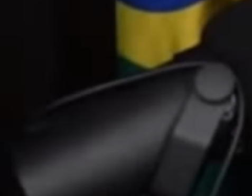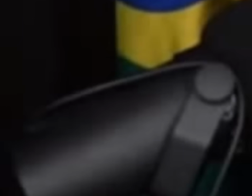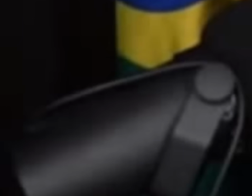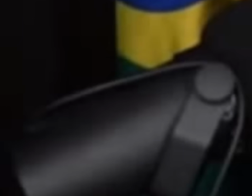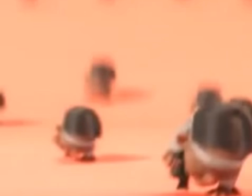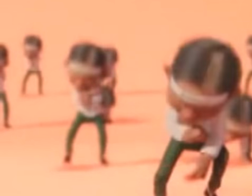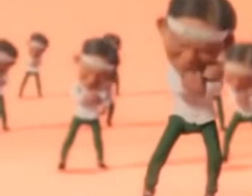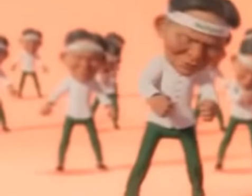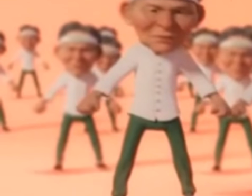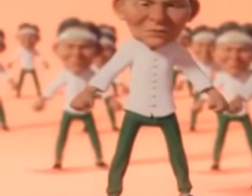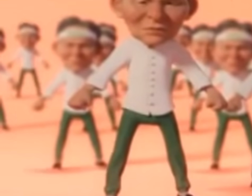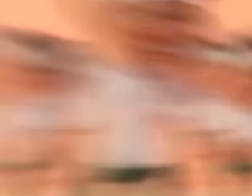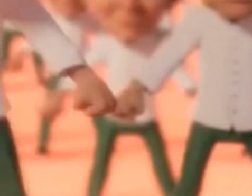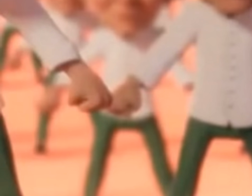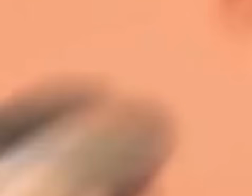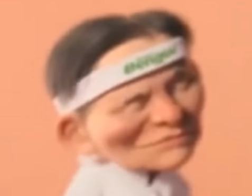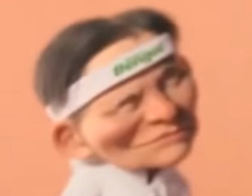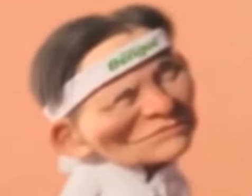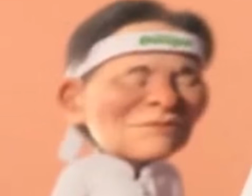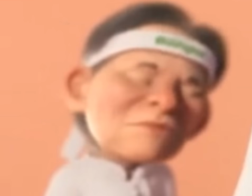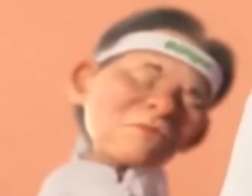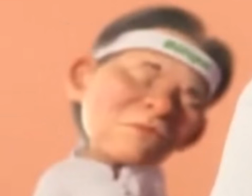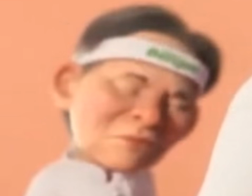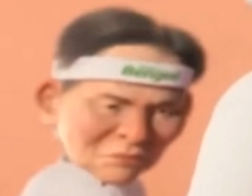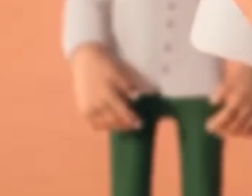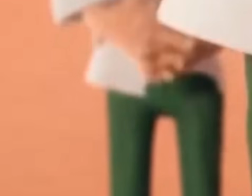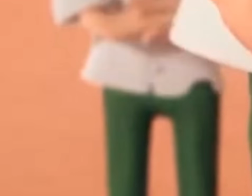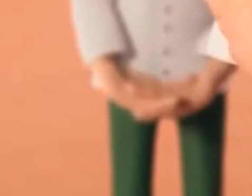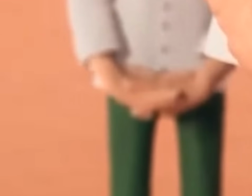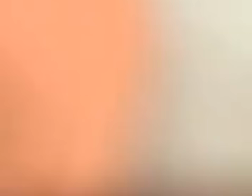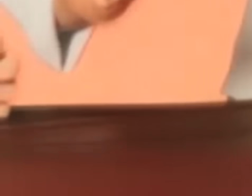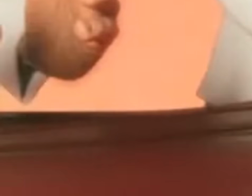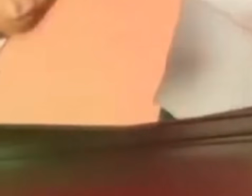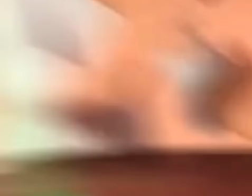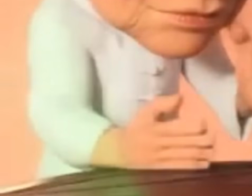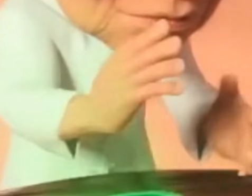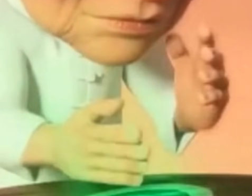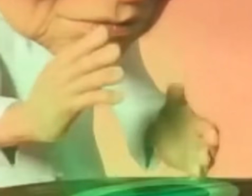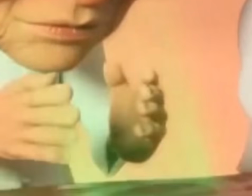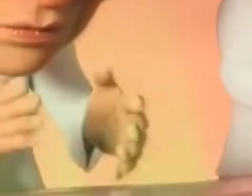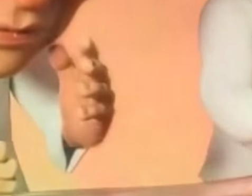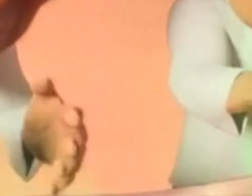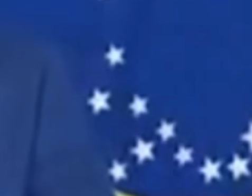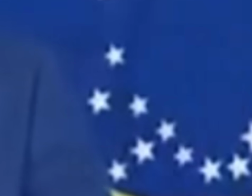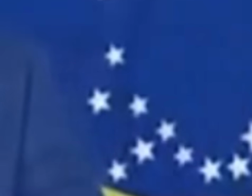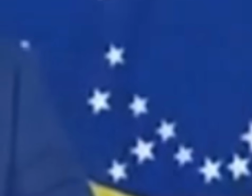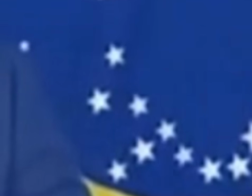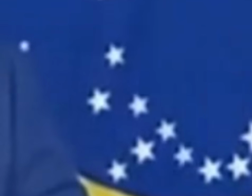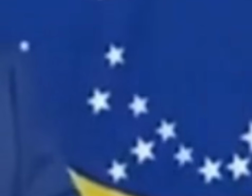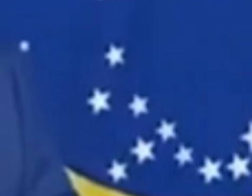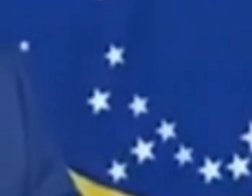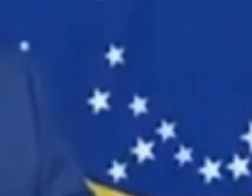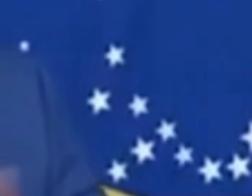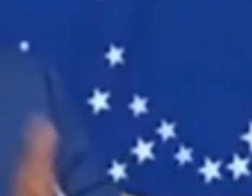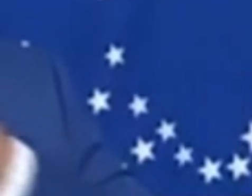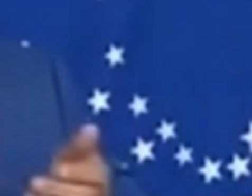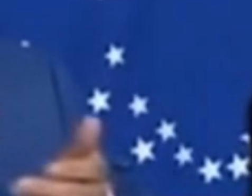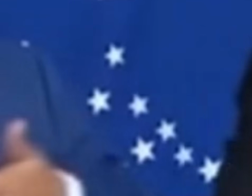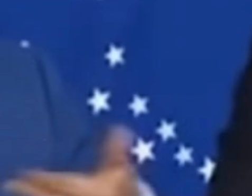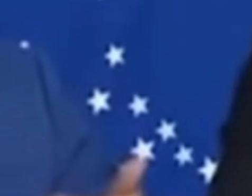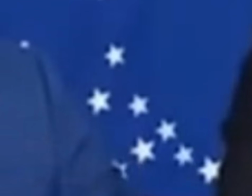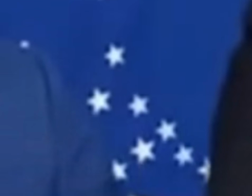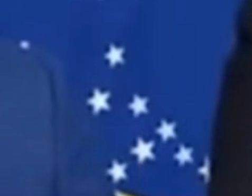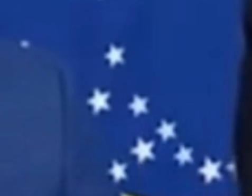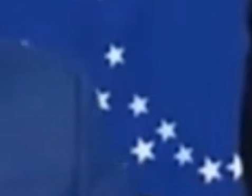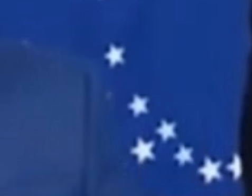Voltar logo ao normal, conte com Bálsamo Bengue Gel. A fórmula de Bálsamo Bengue tem o efeito Nano Tanaka. Uma equipe de nutri